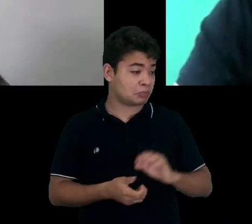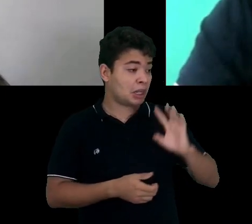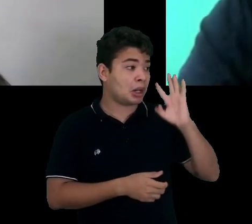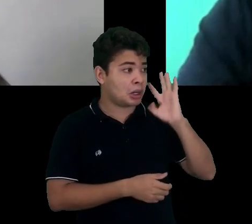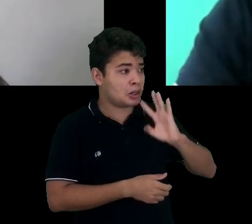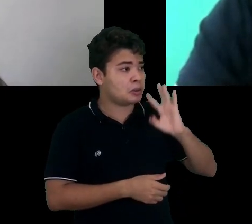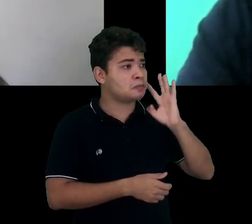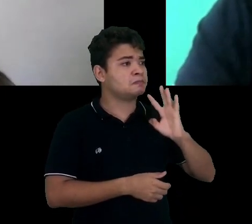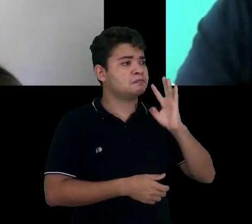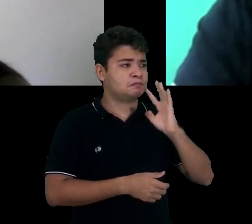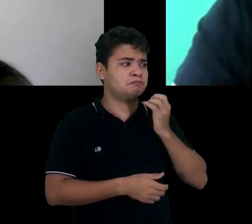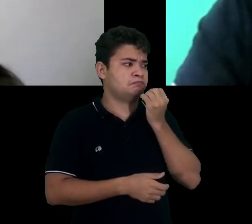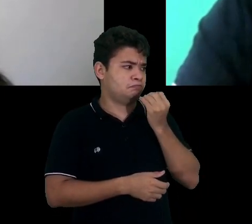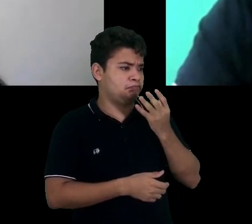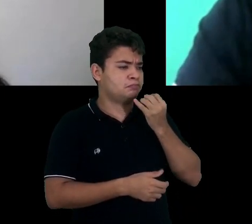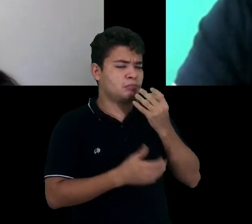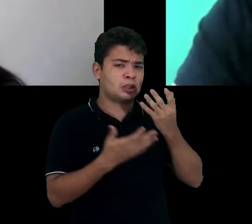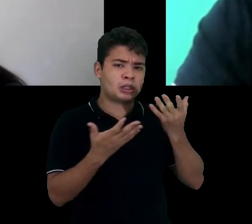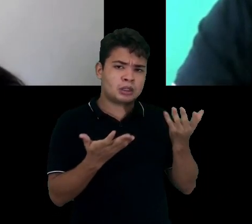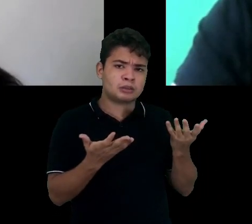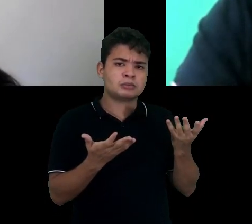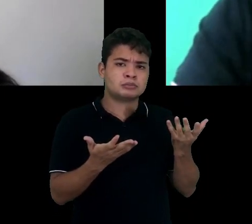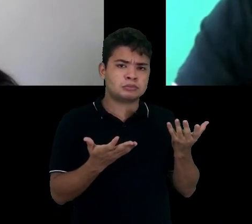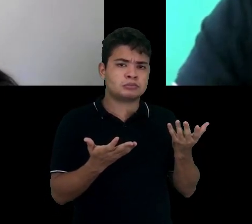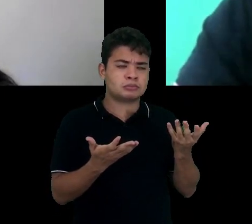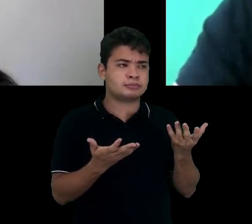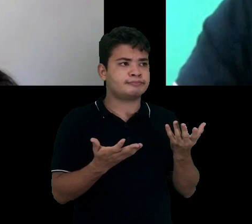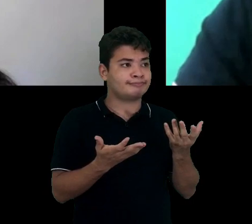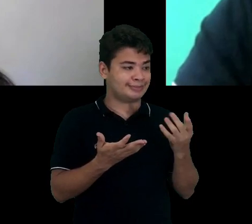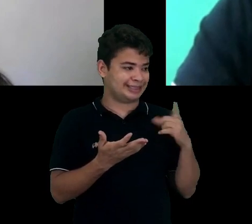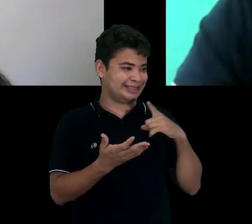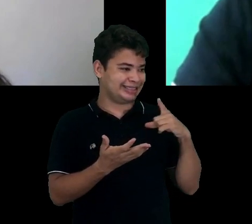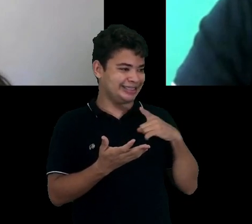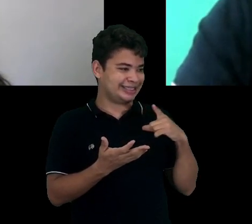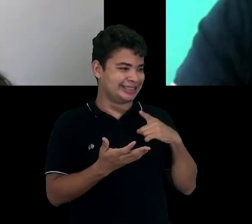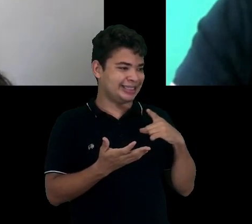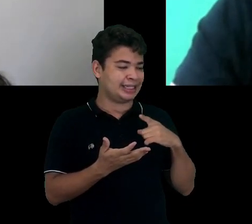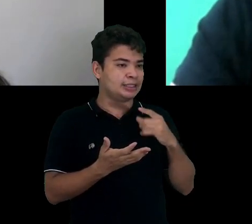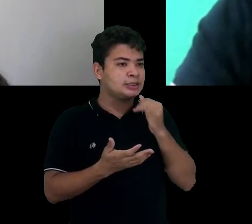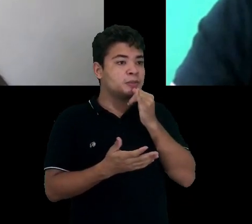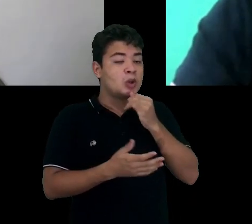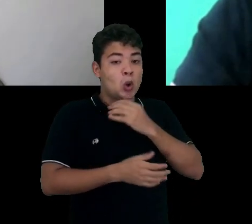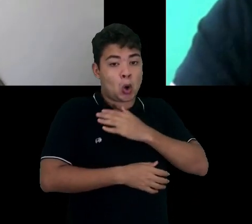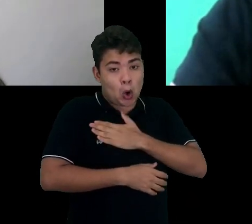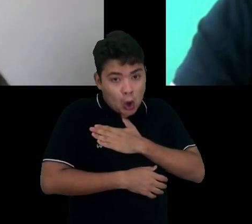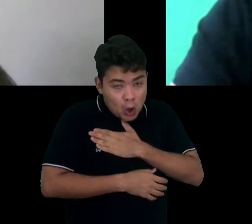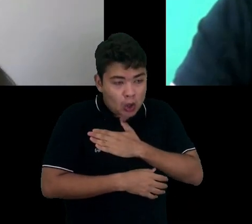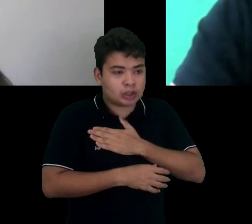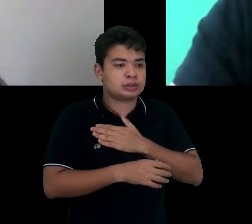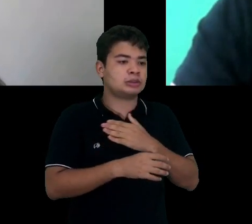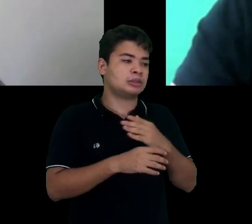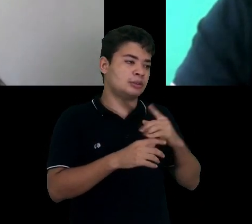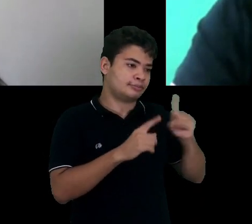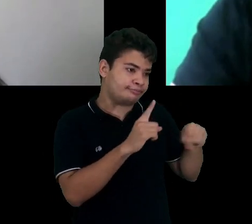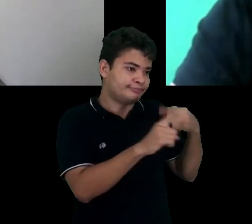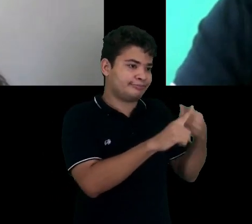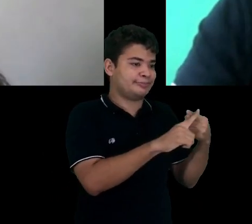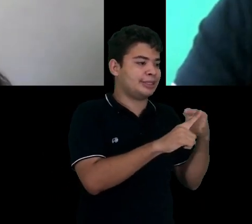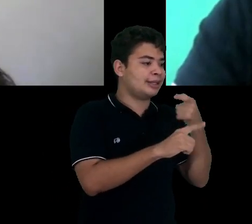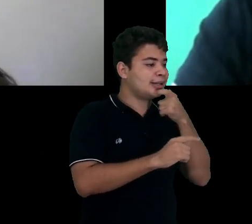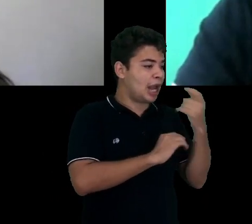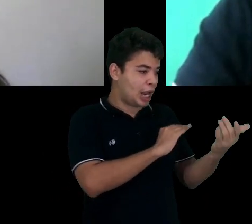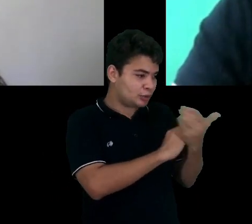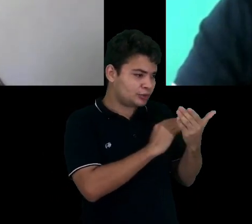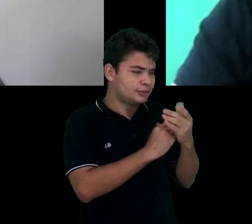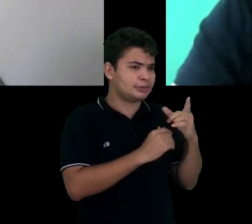E é muito legal também, Diogo, né? Quando a gente vamos dizer, combina algo que a gente gosta com o inglês, né? Provavelmente